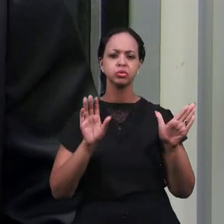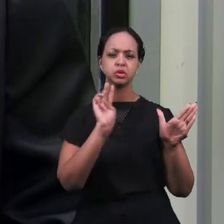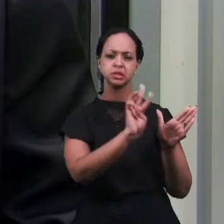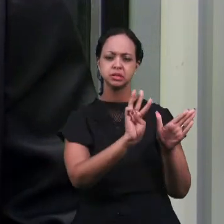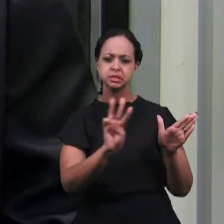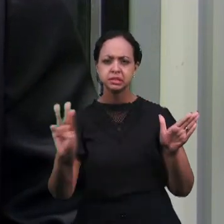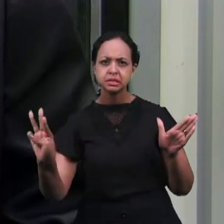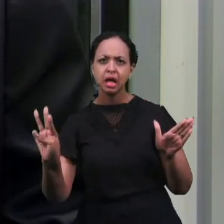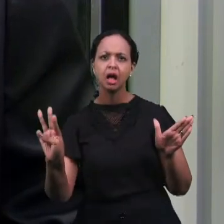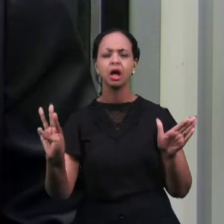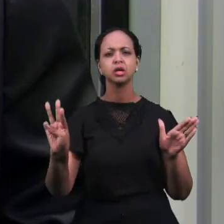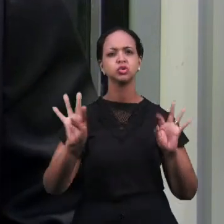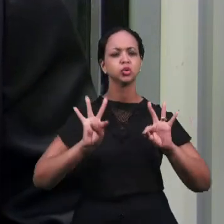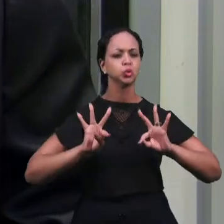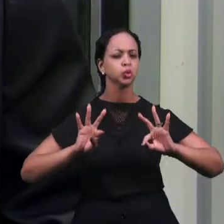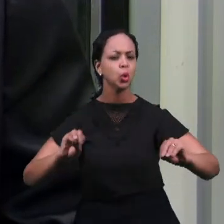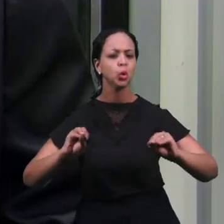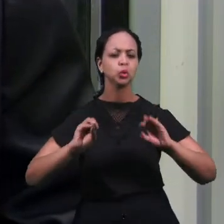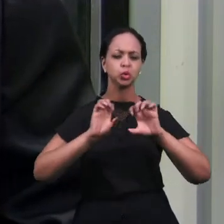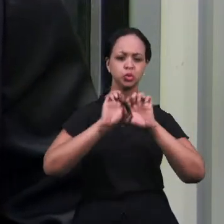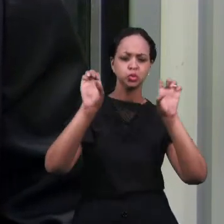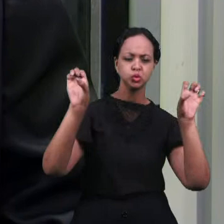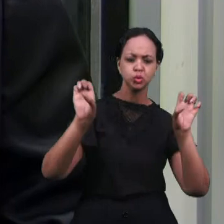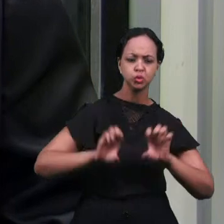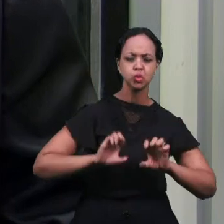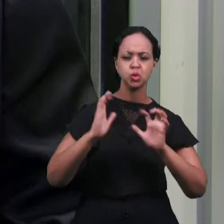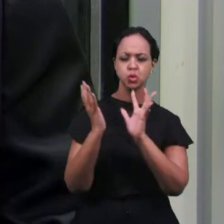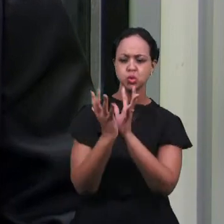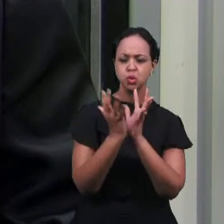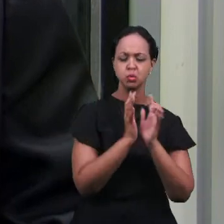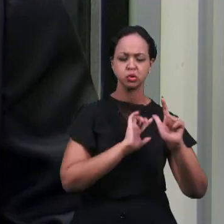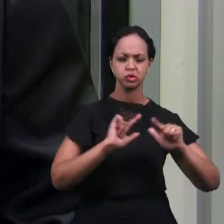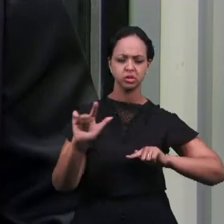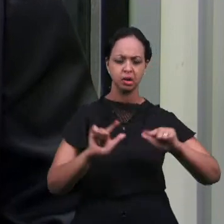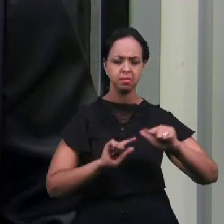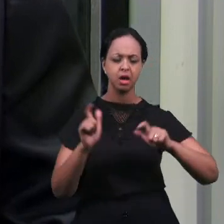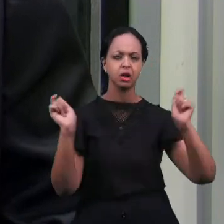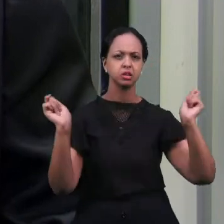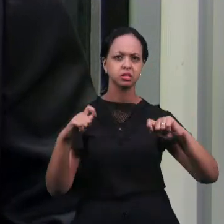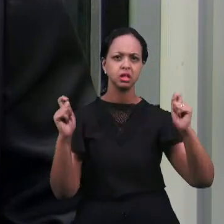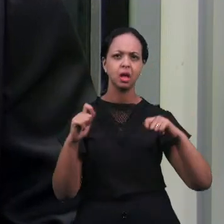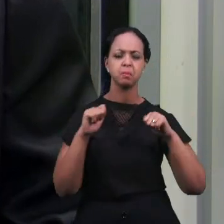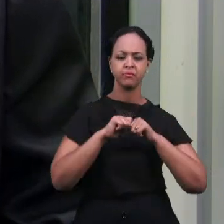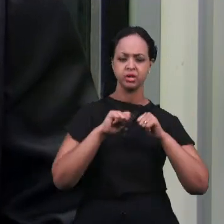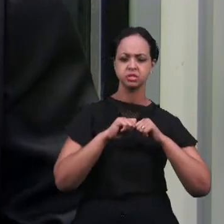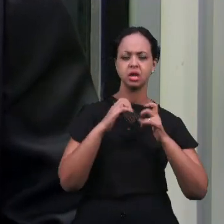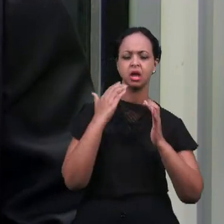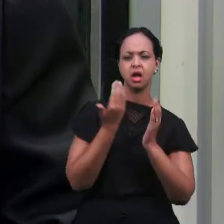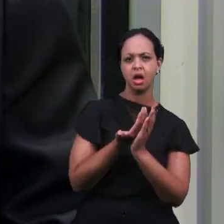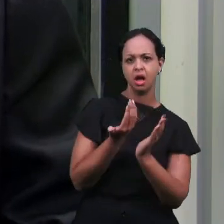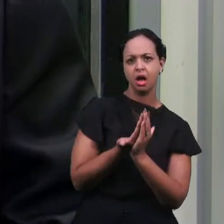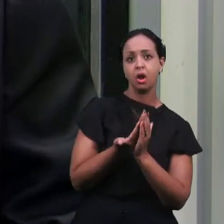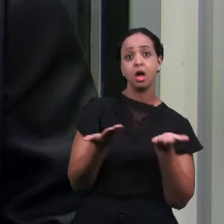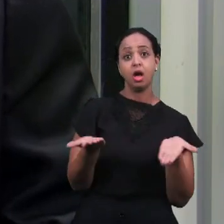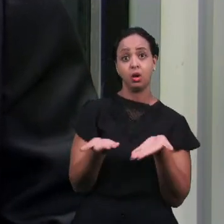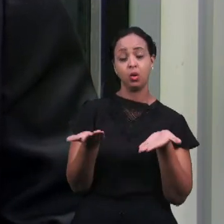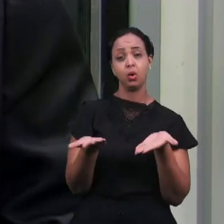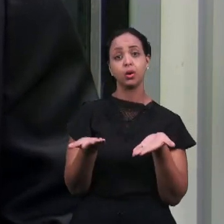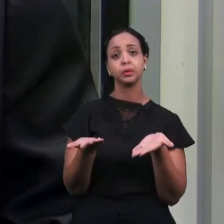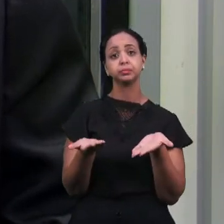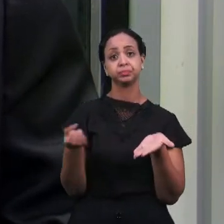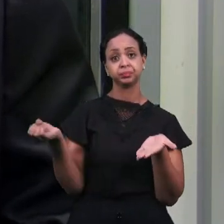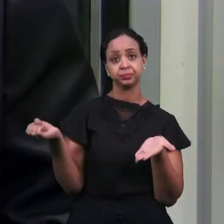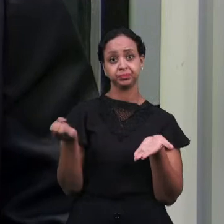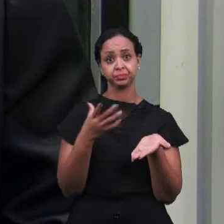a parte toda estrutural dos grupos de trabalho para realizar as aulas. E agora nós estamos com o